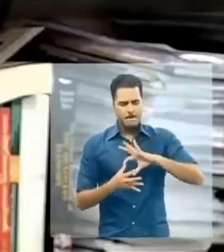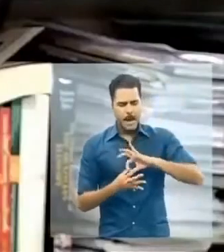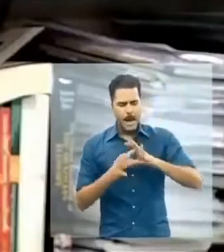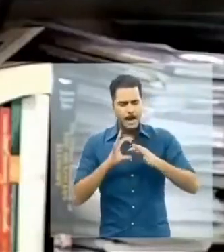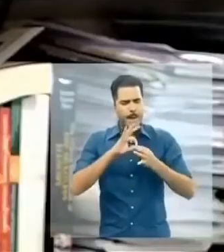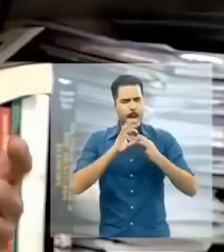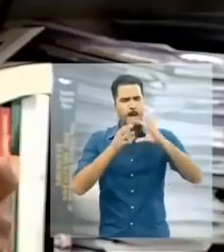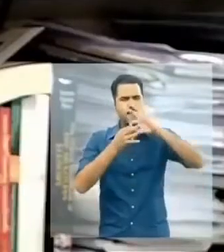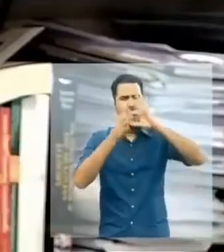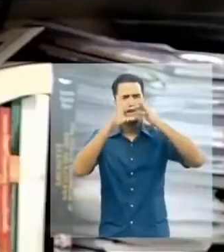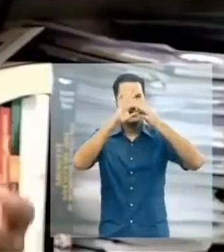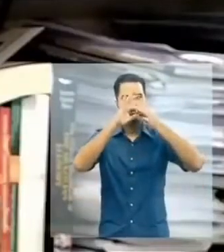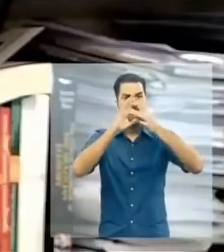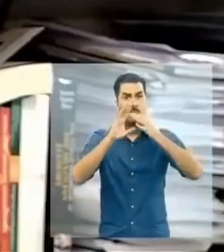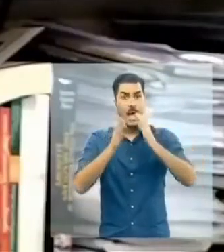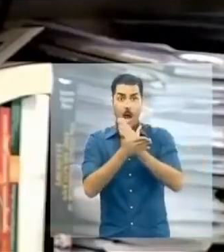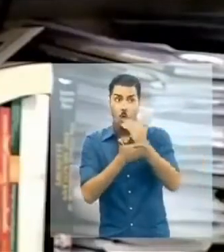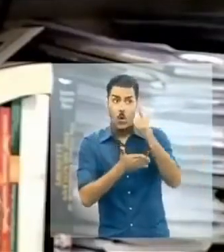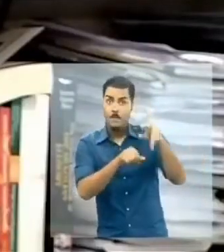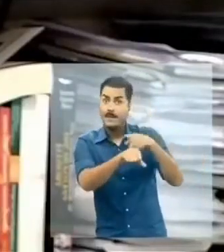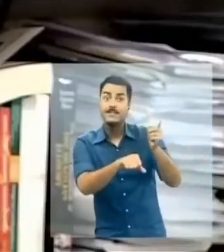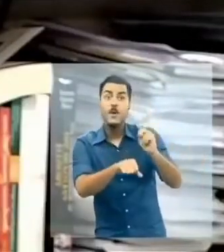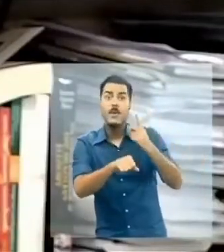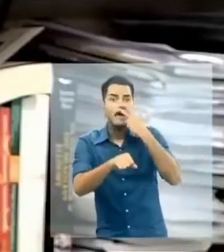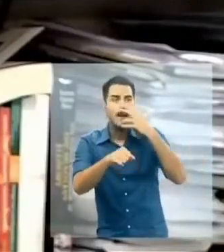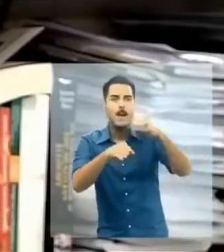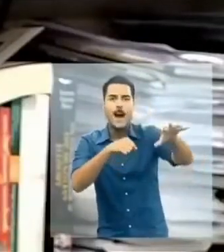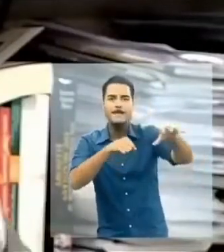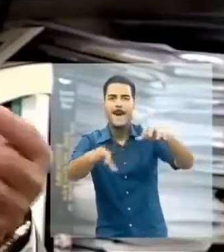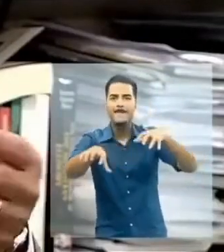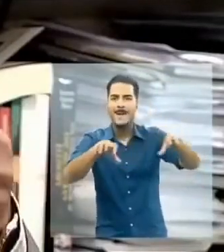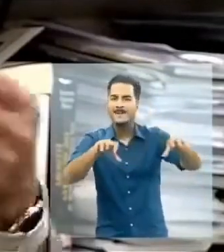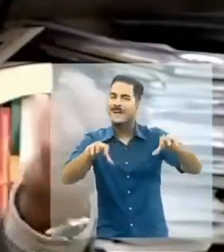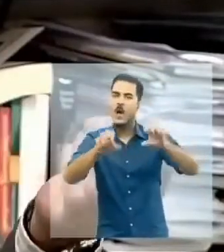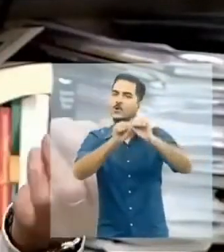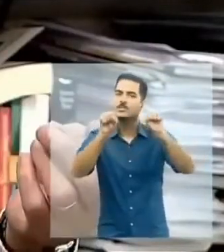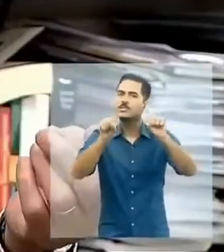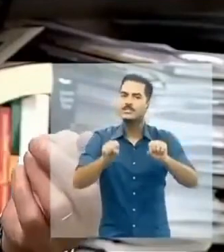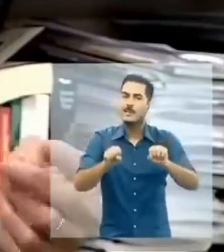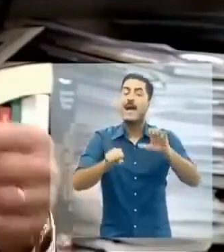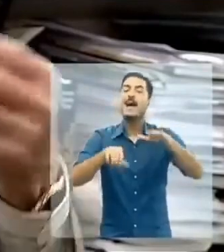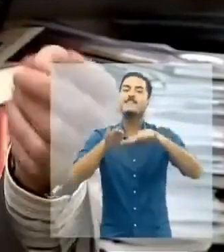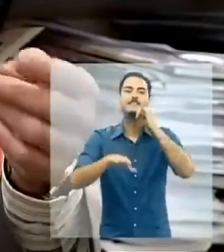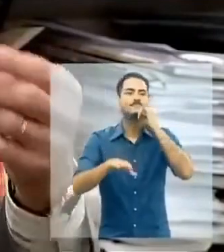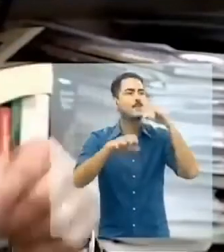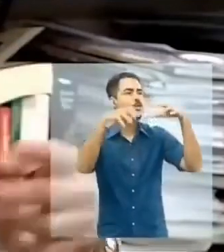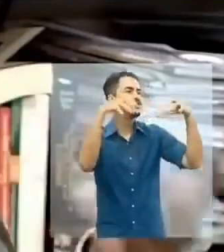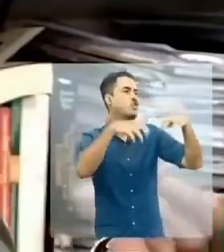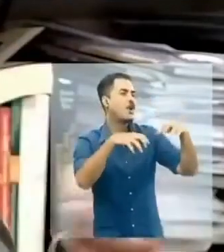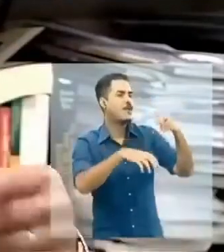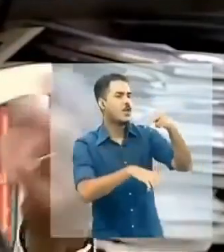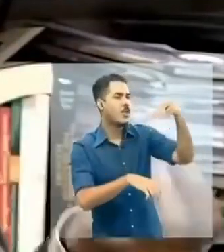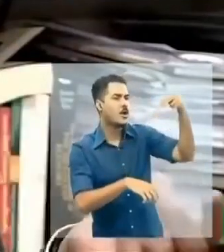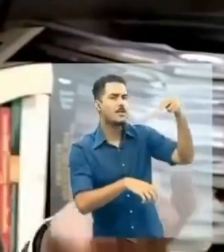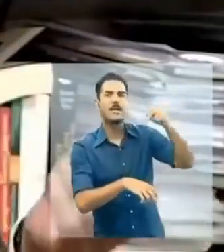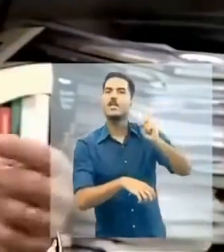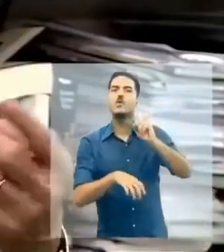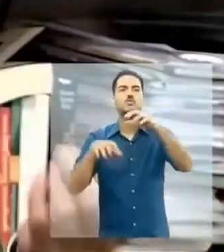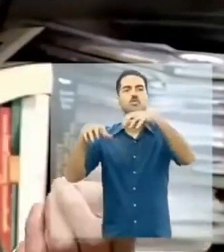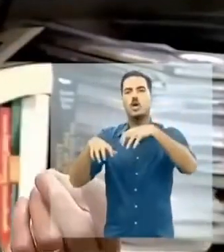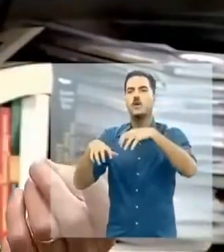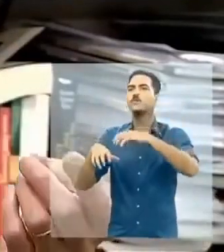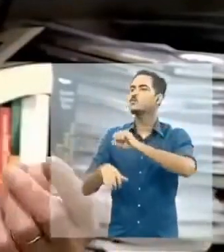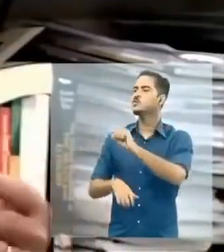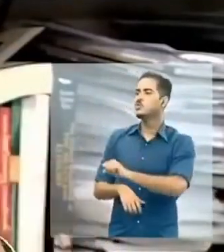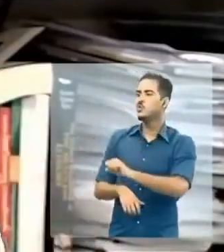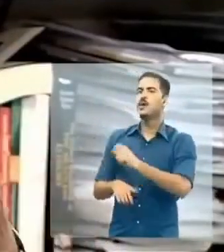ocorre em outros países. Há países em que o sistema não é interligado e, portanto, quando chove no norte, não chove no sul e